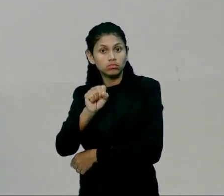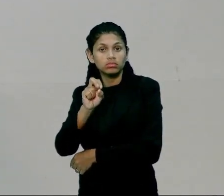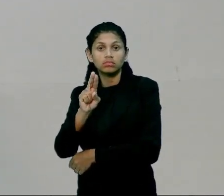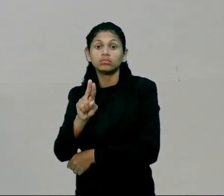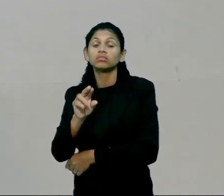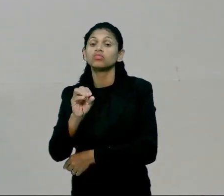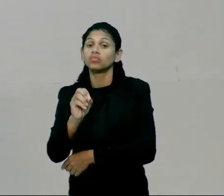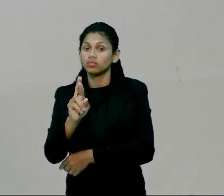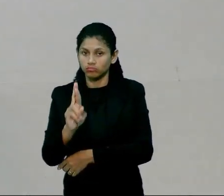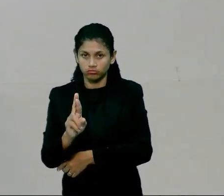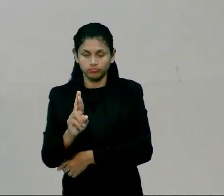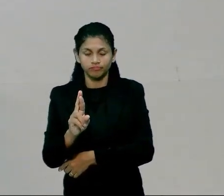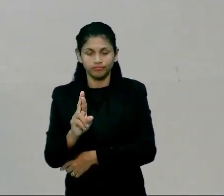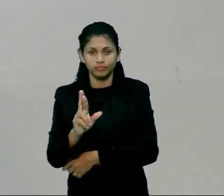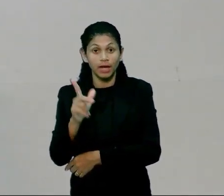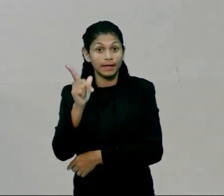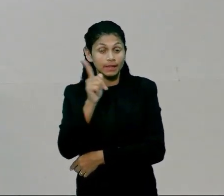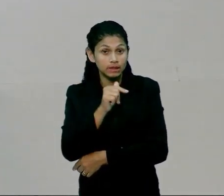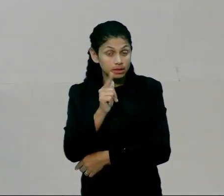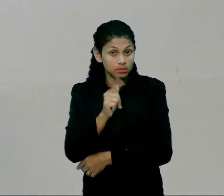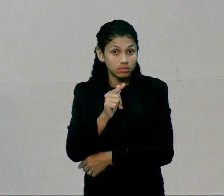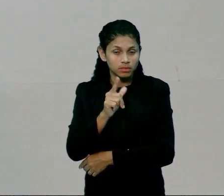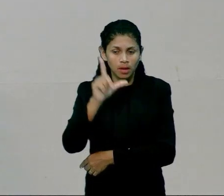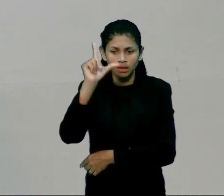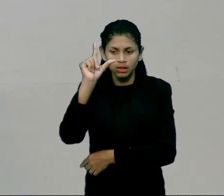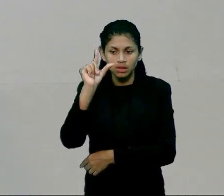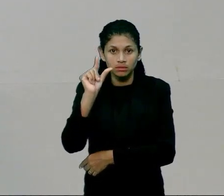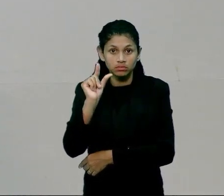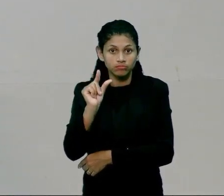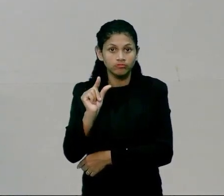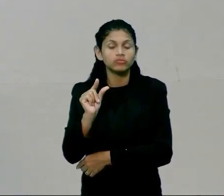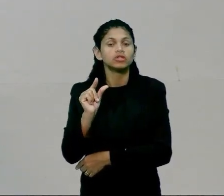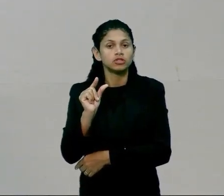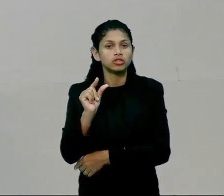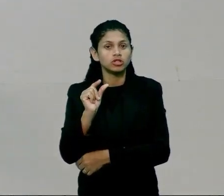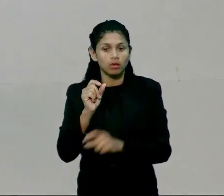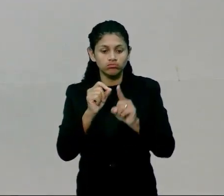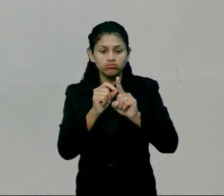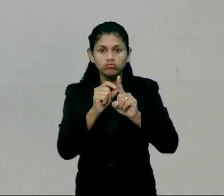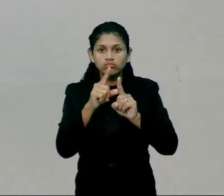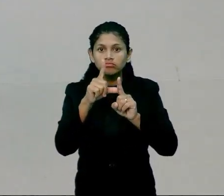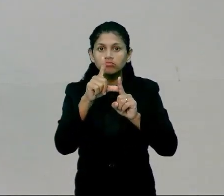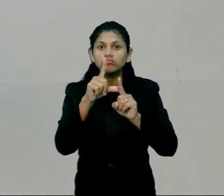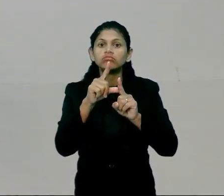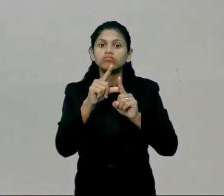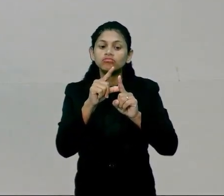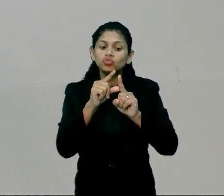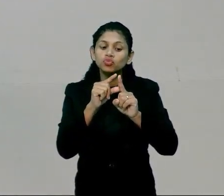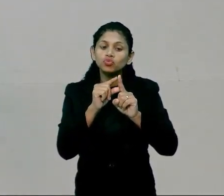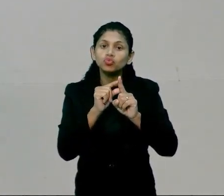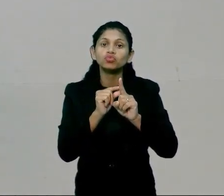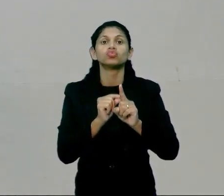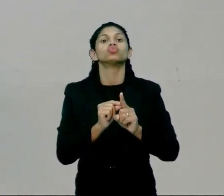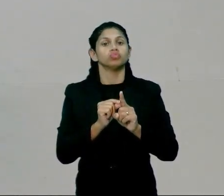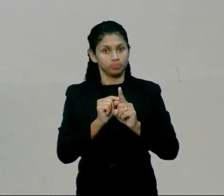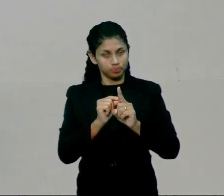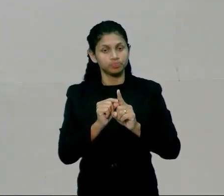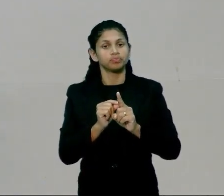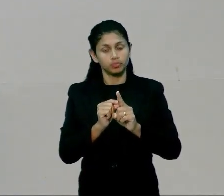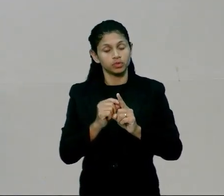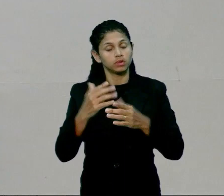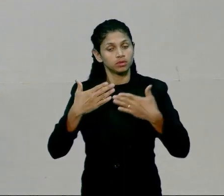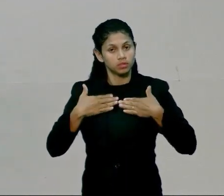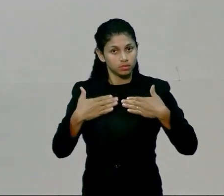nada mais é do que líquido para abaixar a temperatura, manter um equilíbrio, né, para resfriar o corpo. É quase um